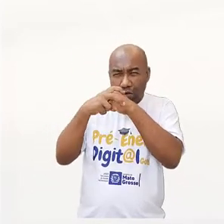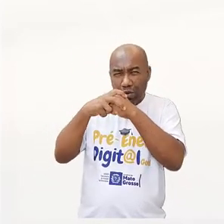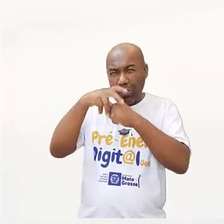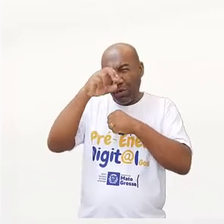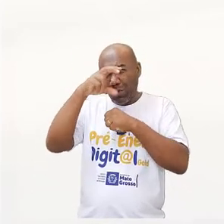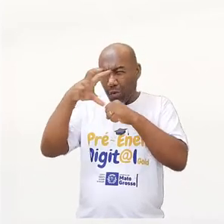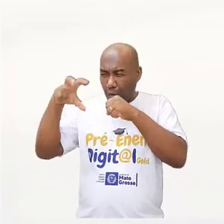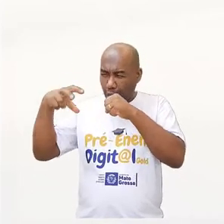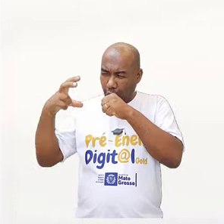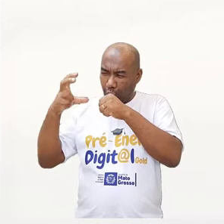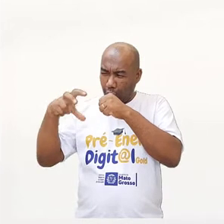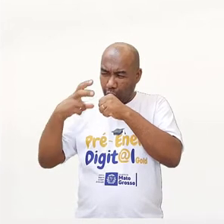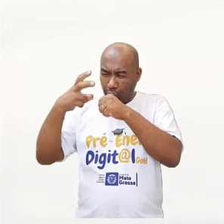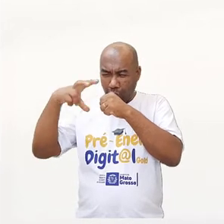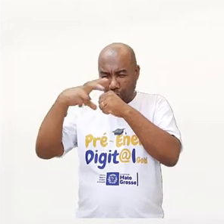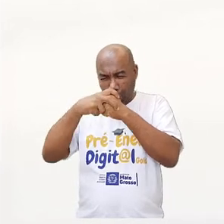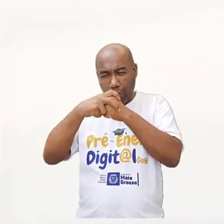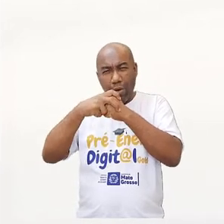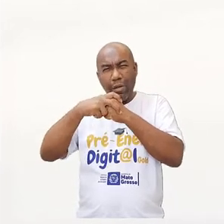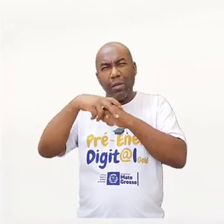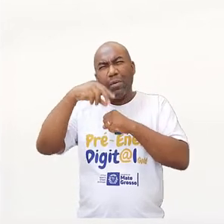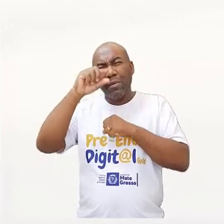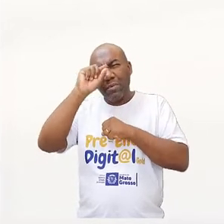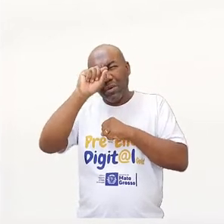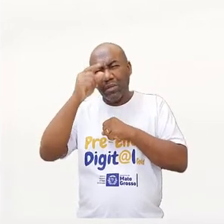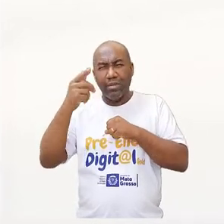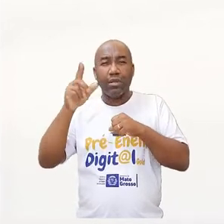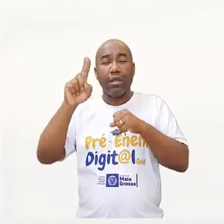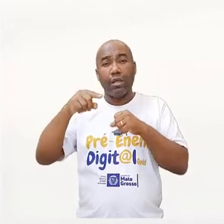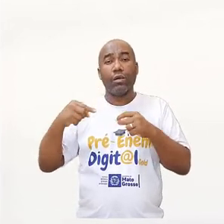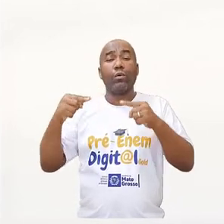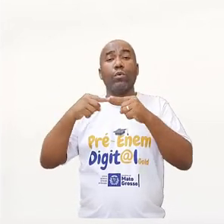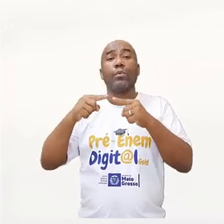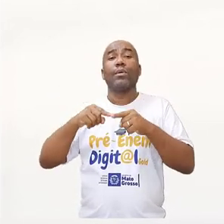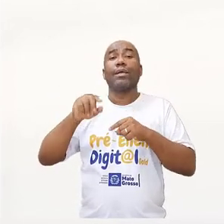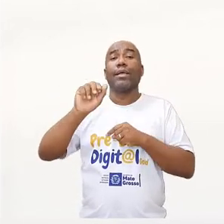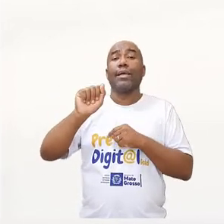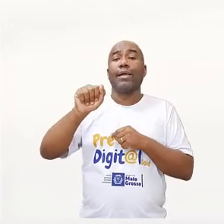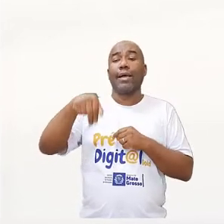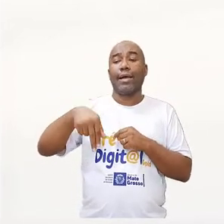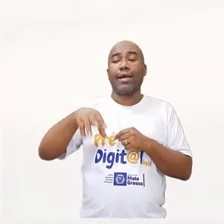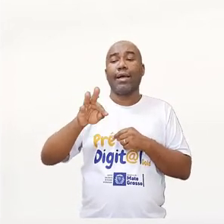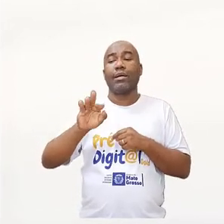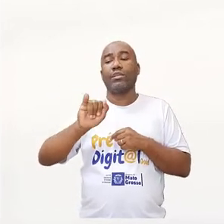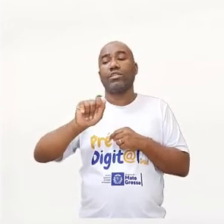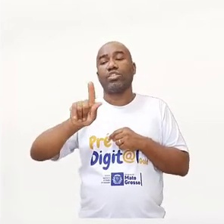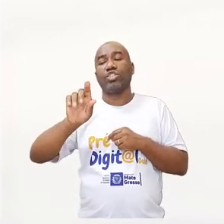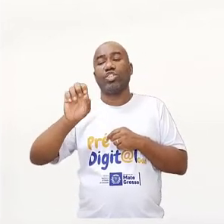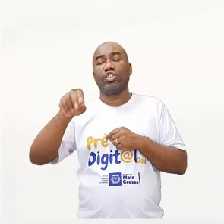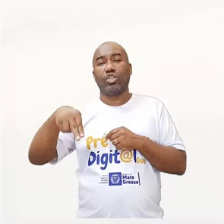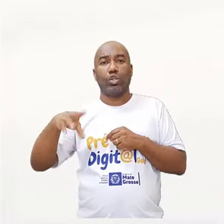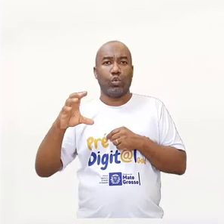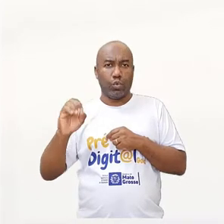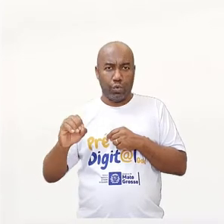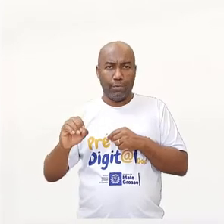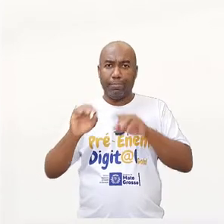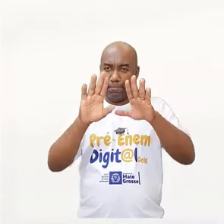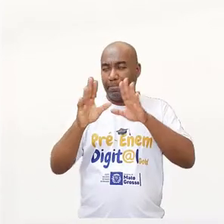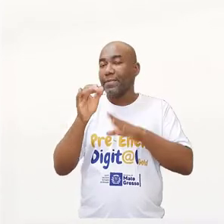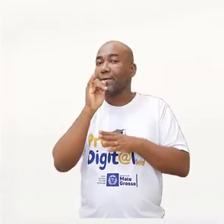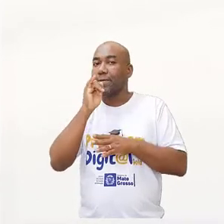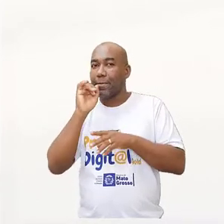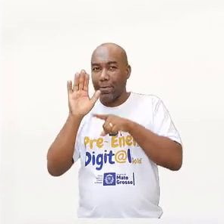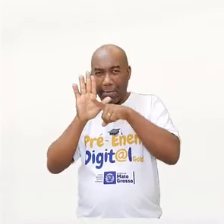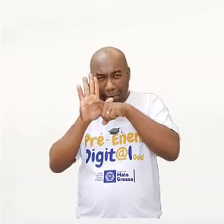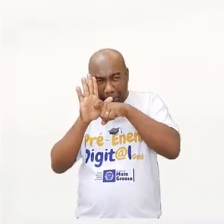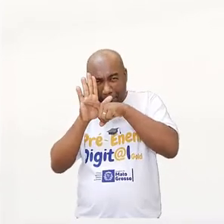corpo, possa causar uma doença. Esse é o antígeno. Então, vamos pensar em alguns exemplos? Uma bactéria pode ser